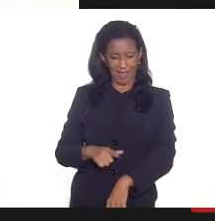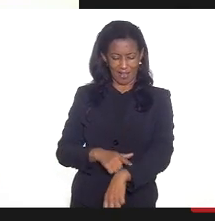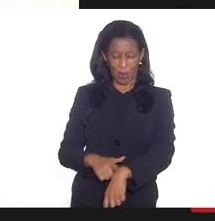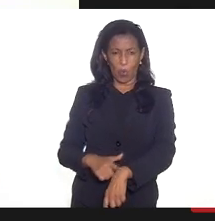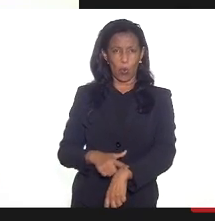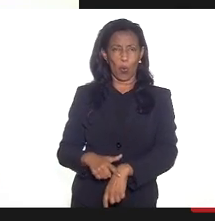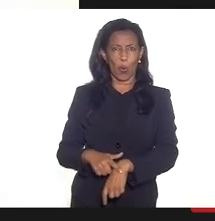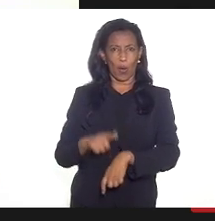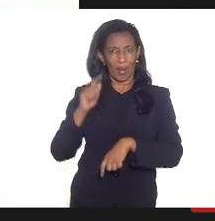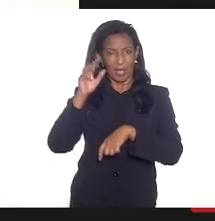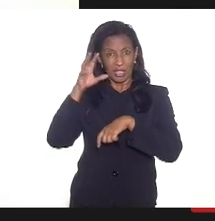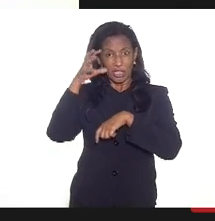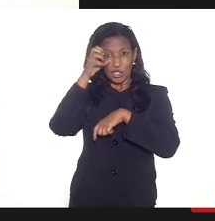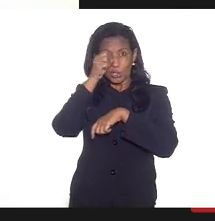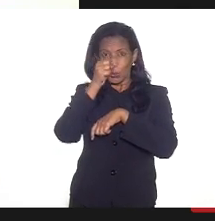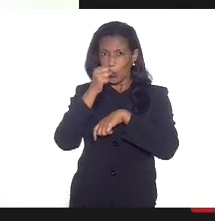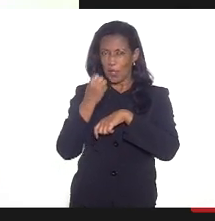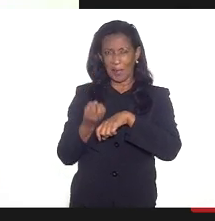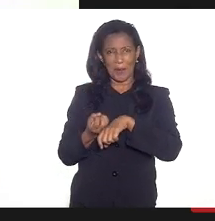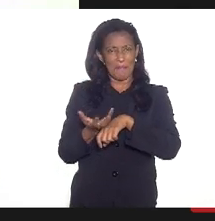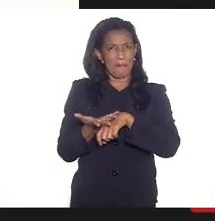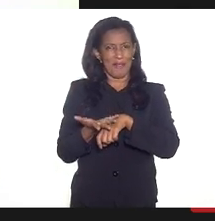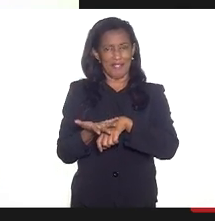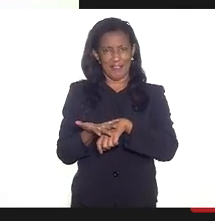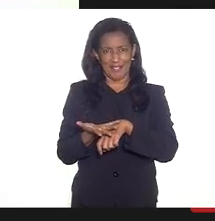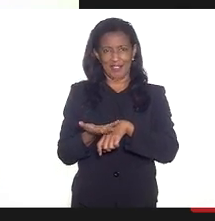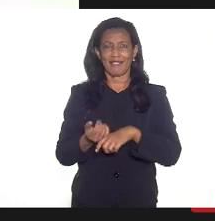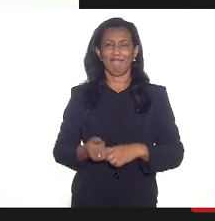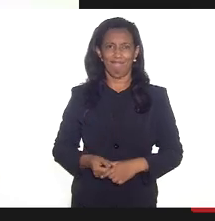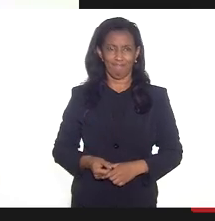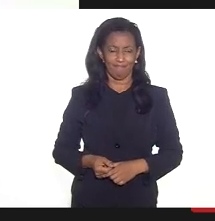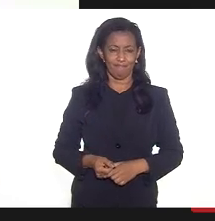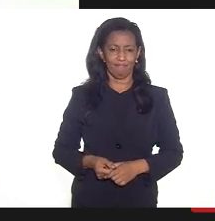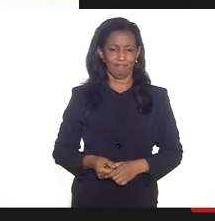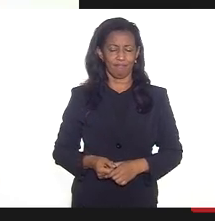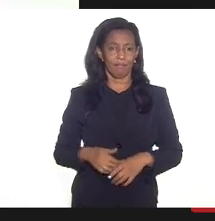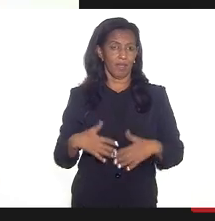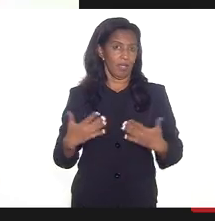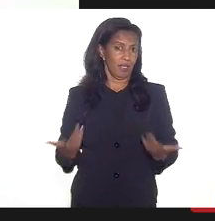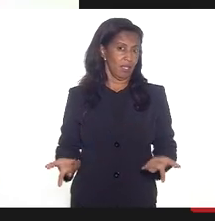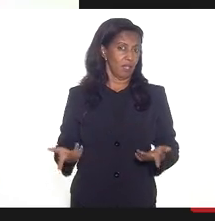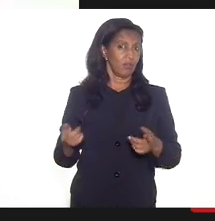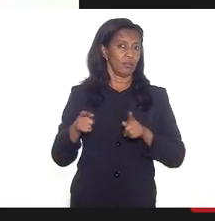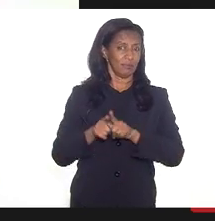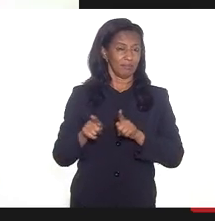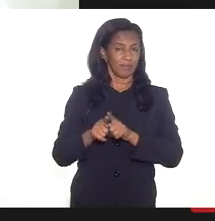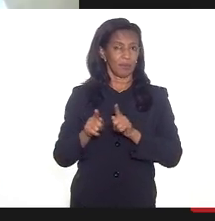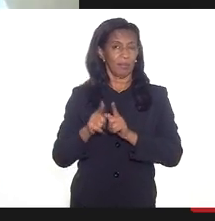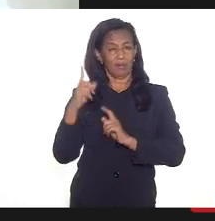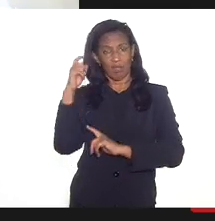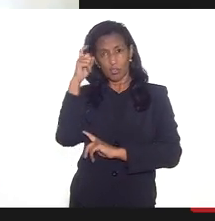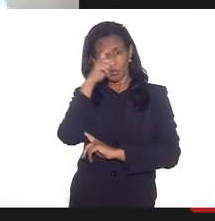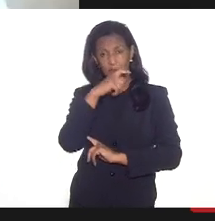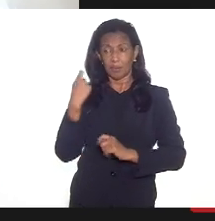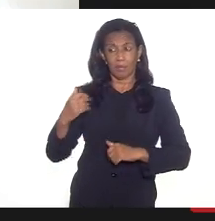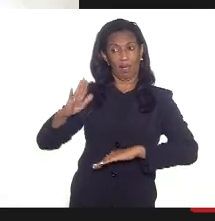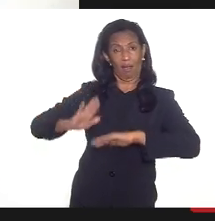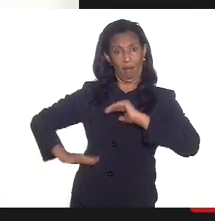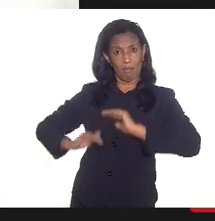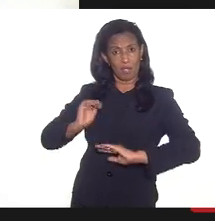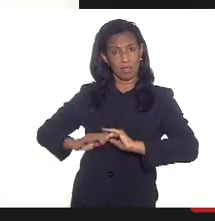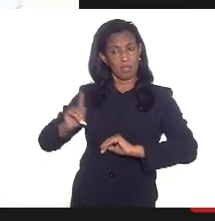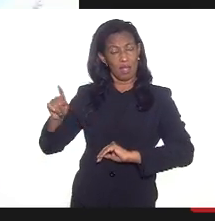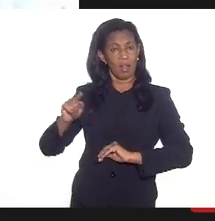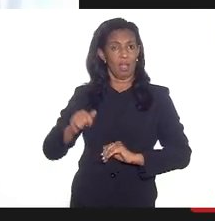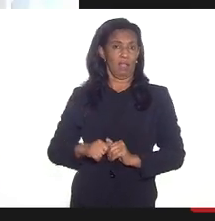pele. Então, isso também é preciso que seja capacitado esses profissionais